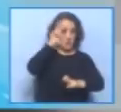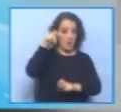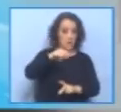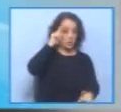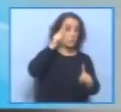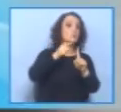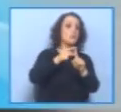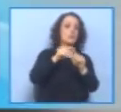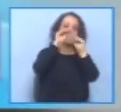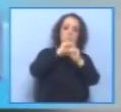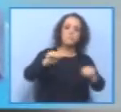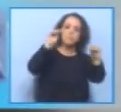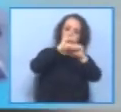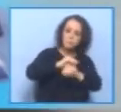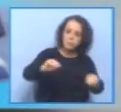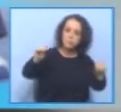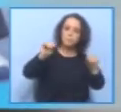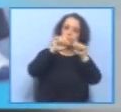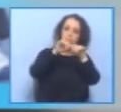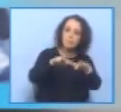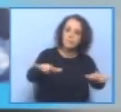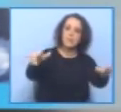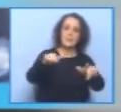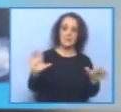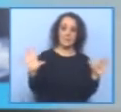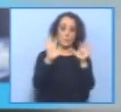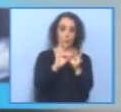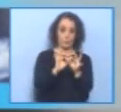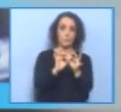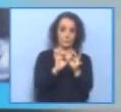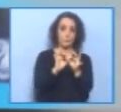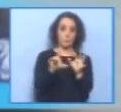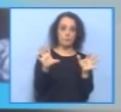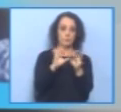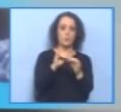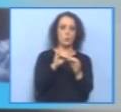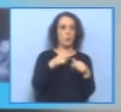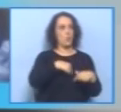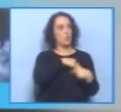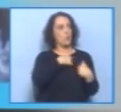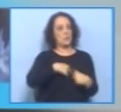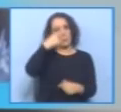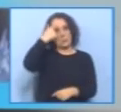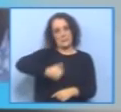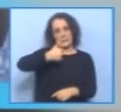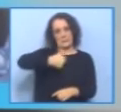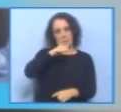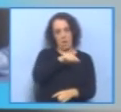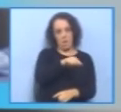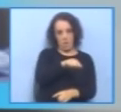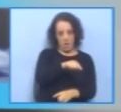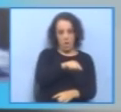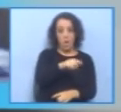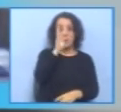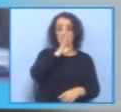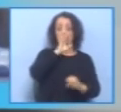que é a evangelização, e a catequese é o momento essencial, é o coração de toda a evangelização, porque se as pessoas não são iniciadas na